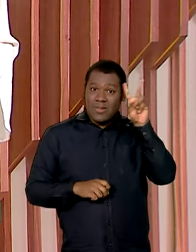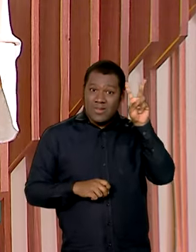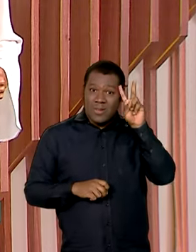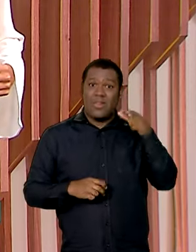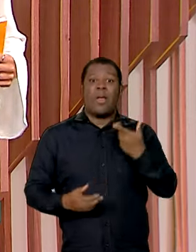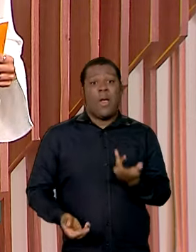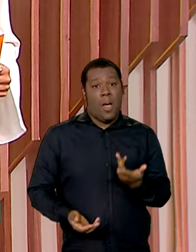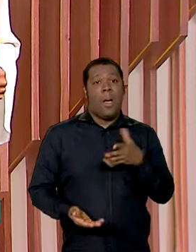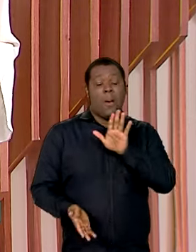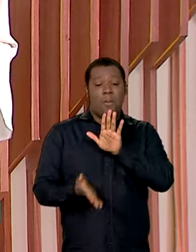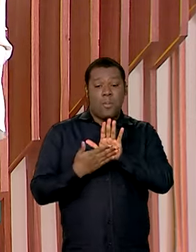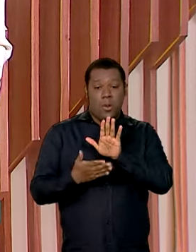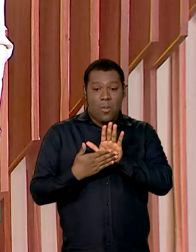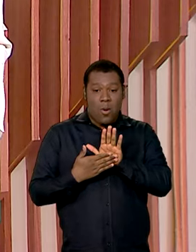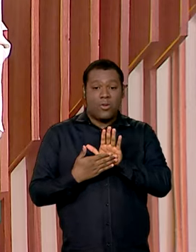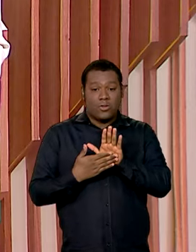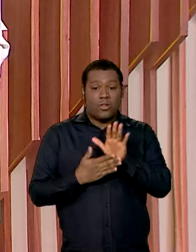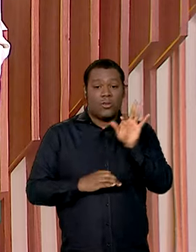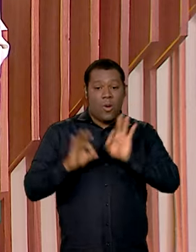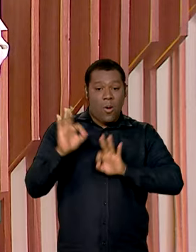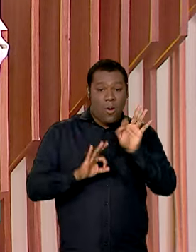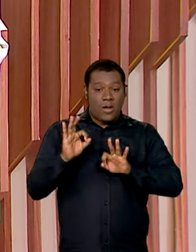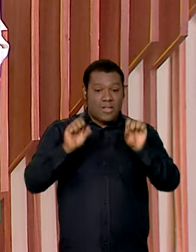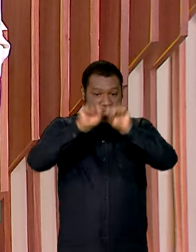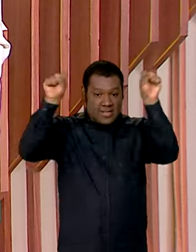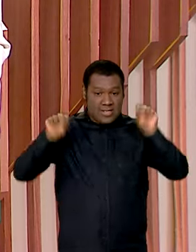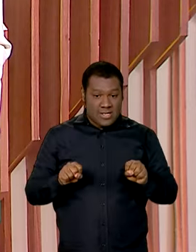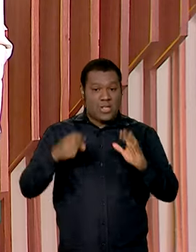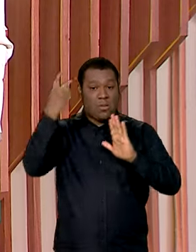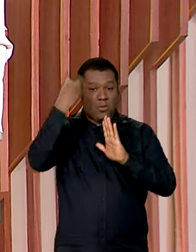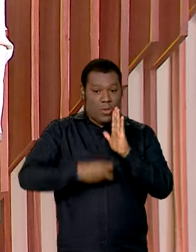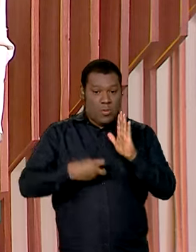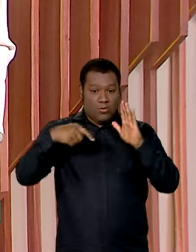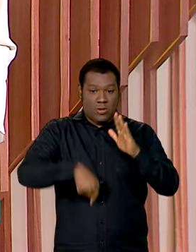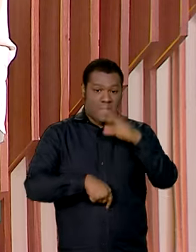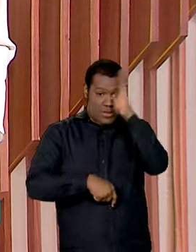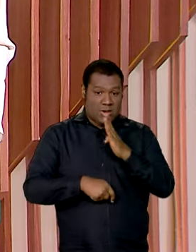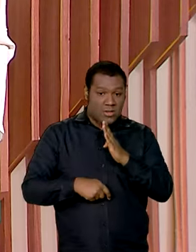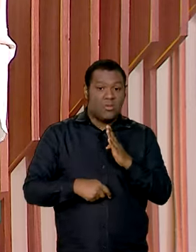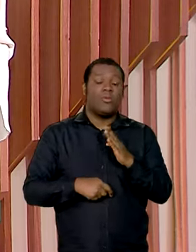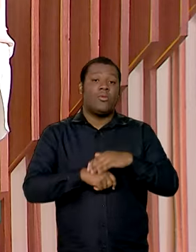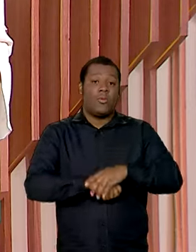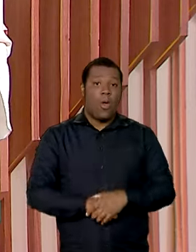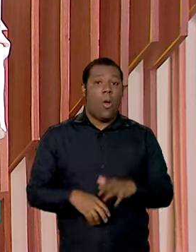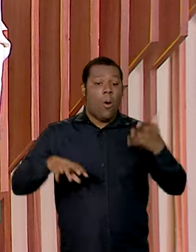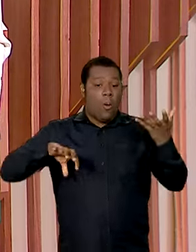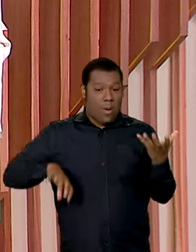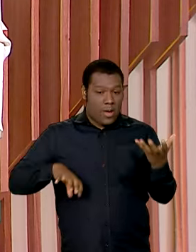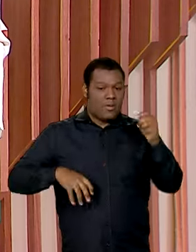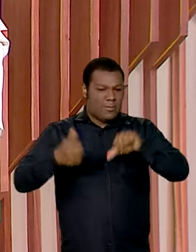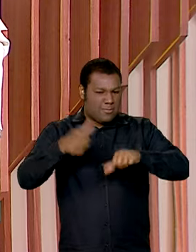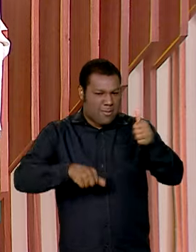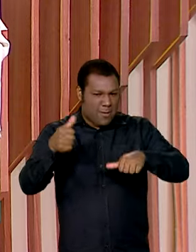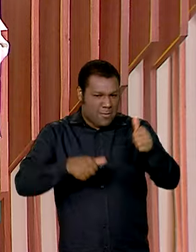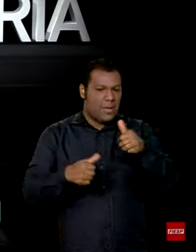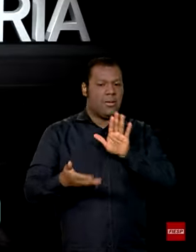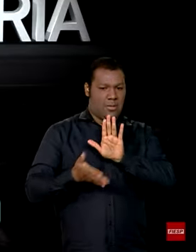A proposta que redefine o atual sistema de impostos no país está em análise pelo Congresso